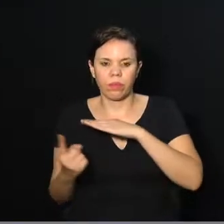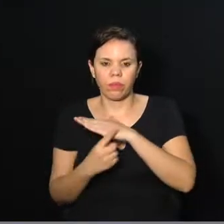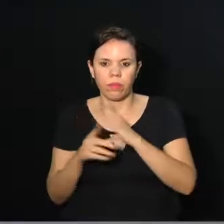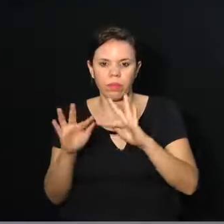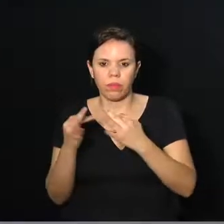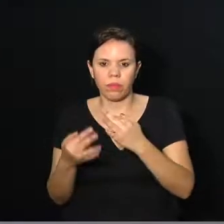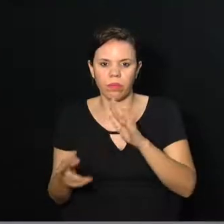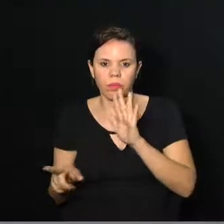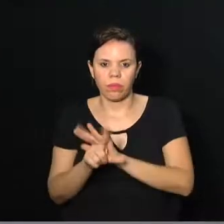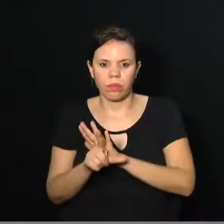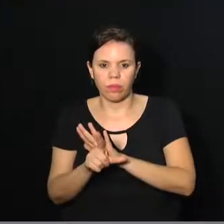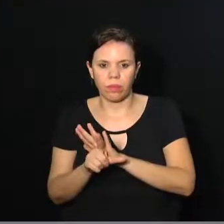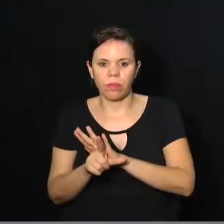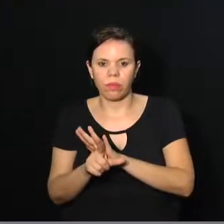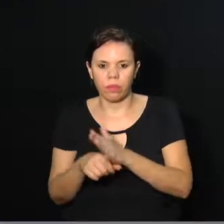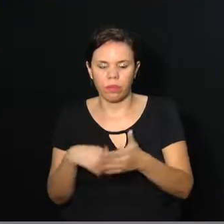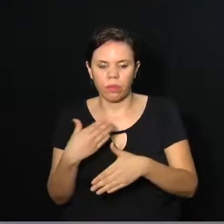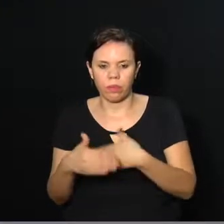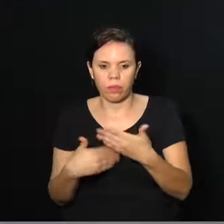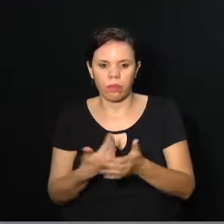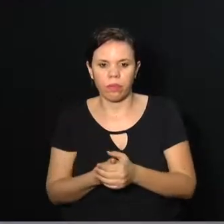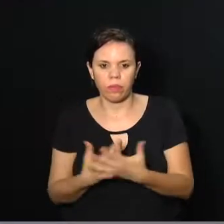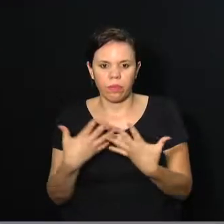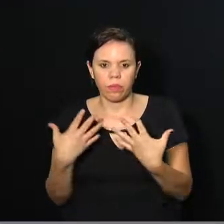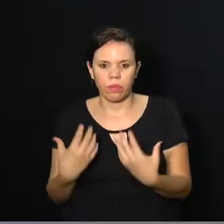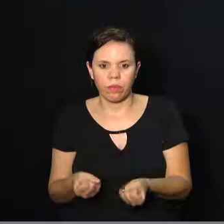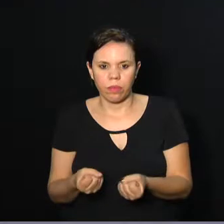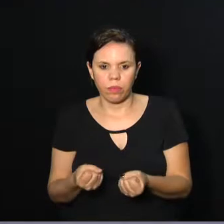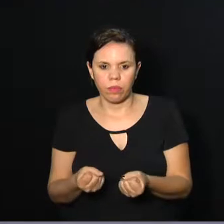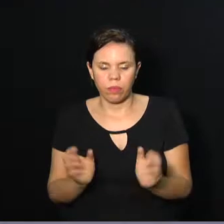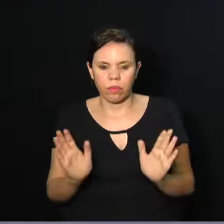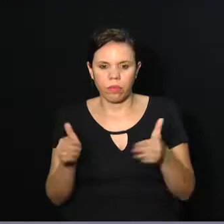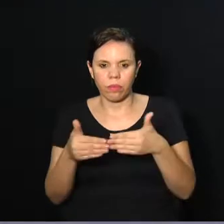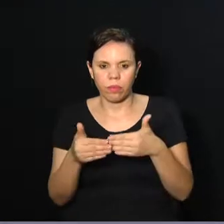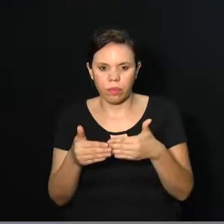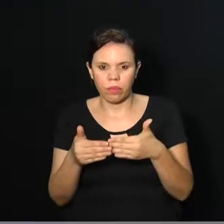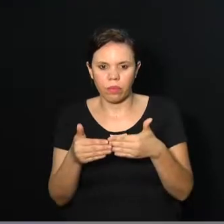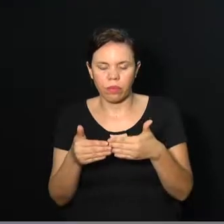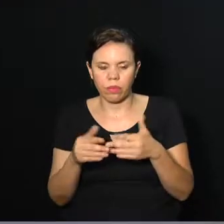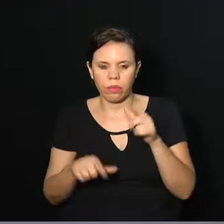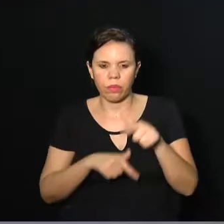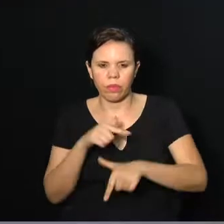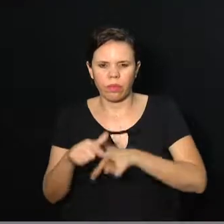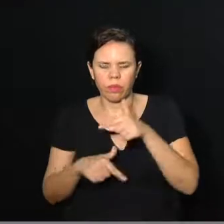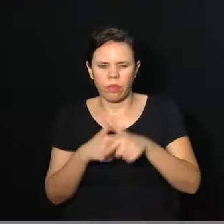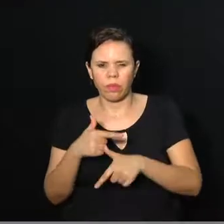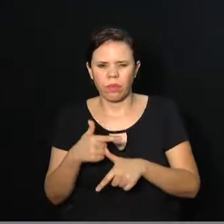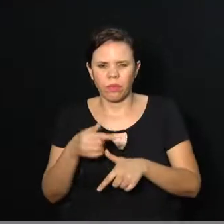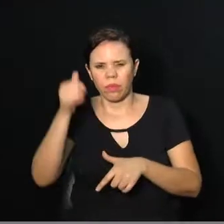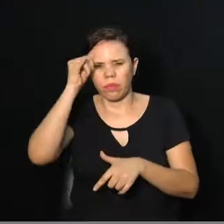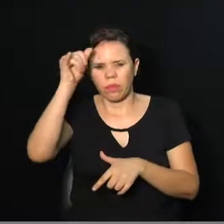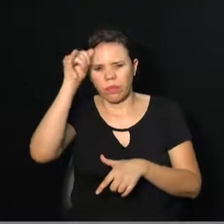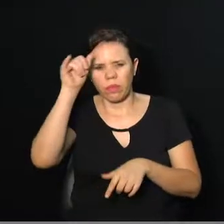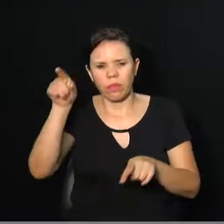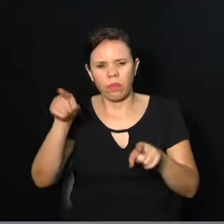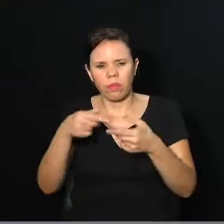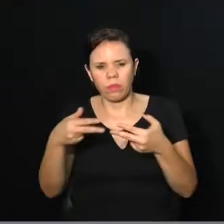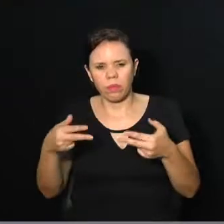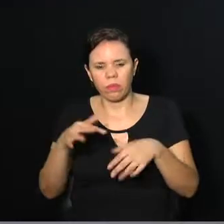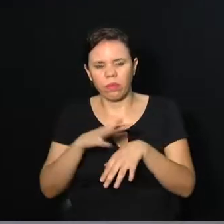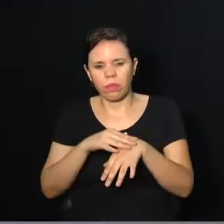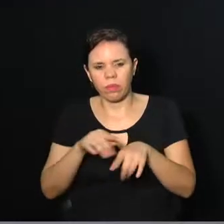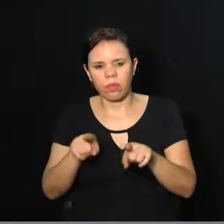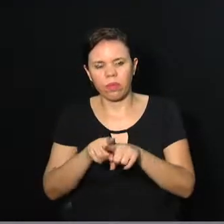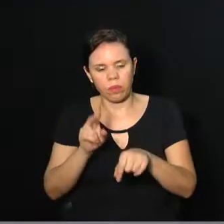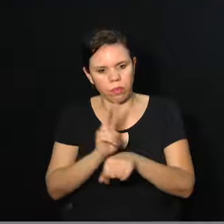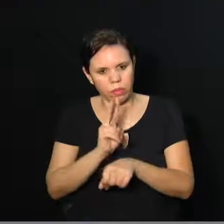em leis vigentes. A gente assume um foco de atuação na ação preventiva, protetiva, né, e proativa,